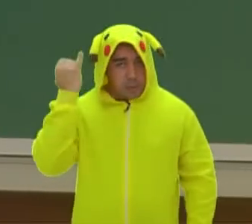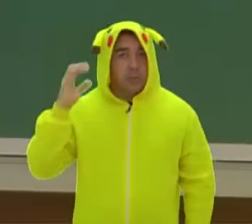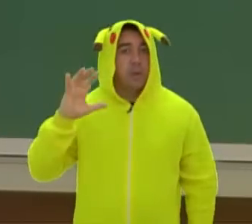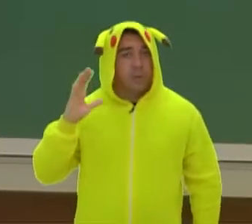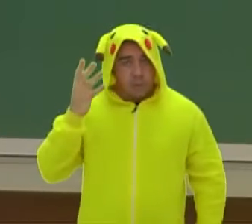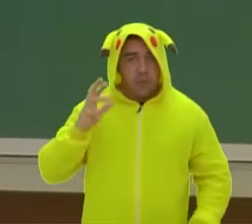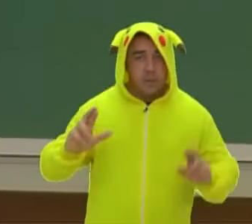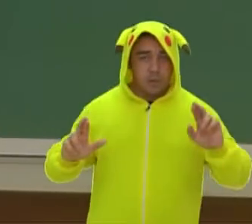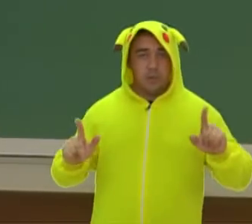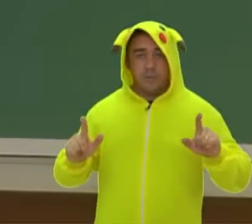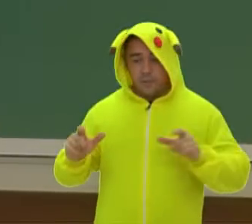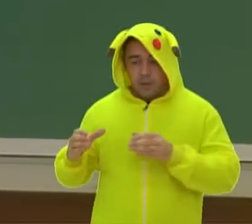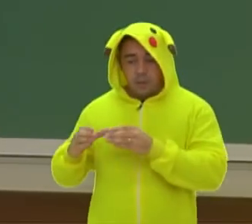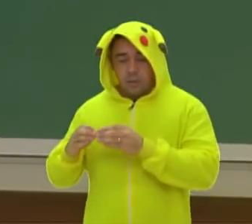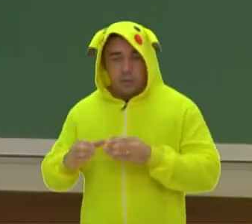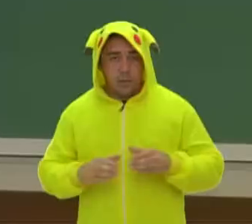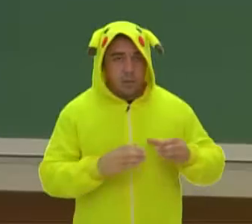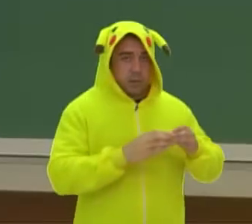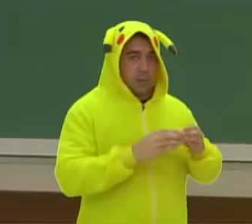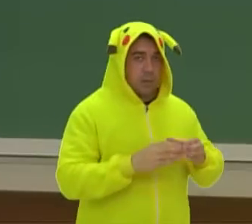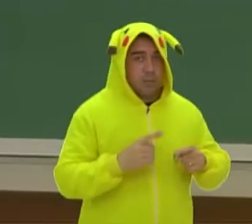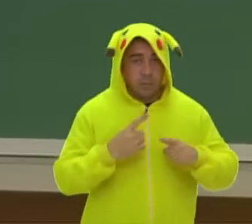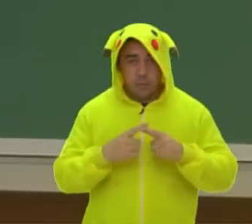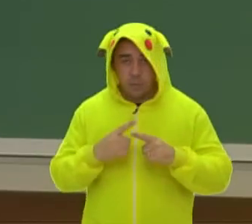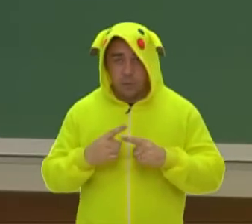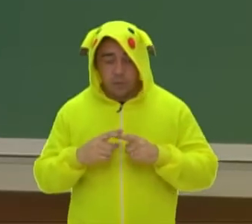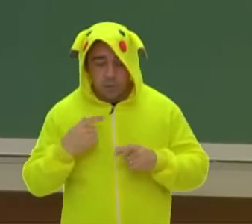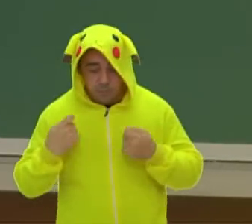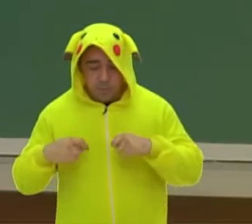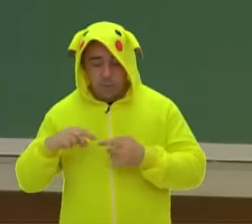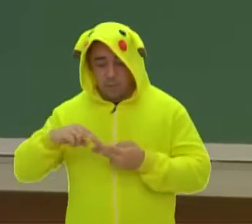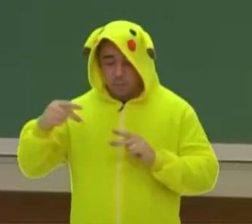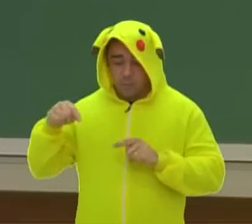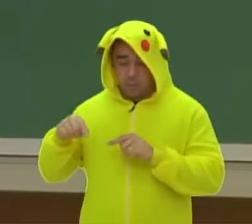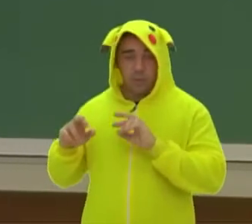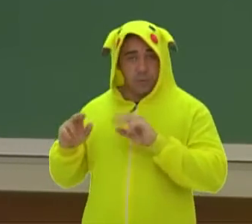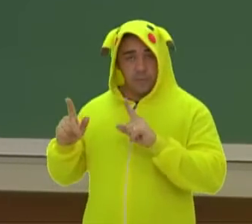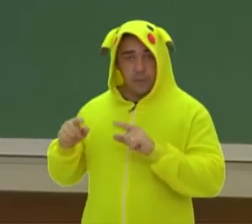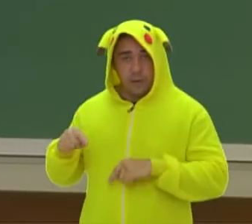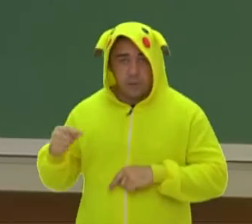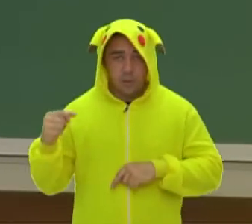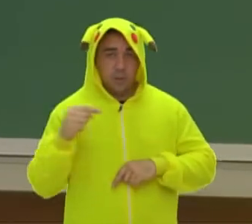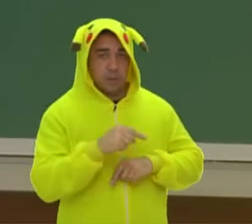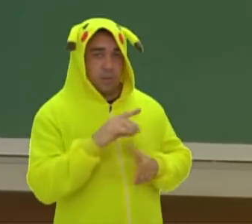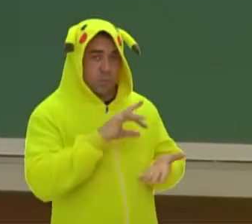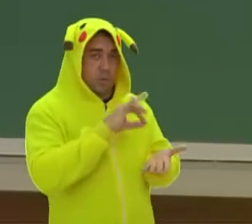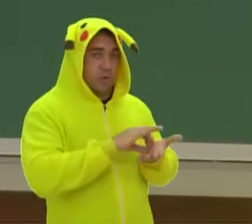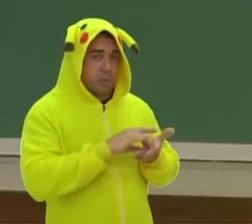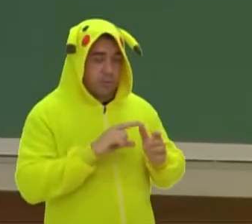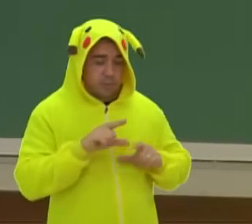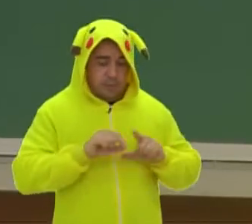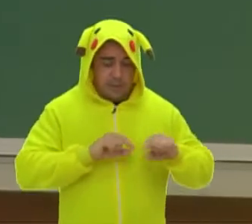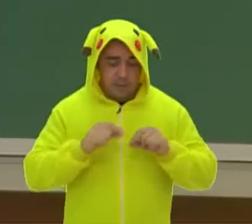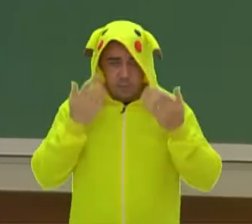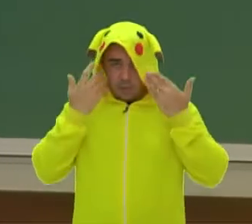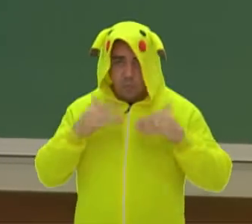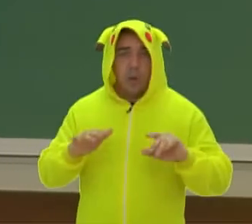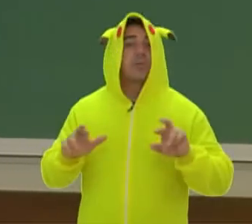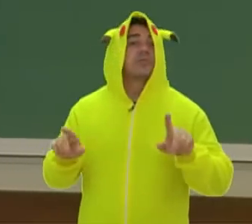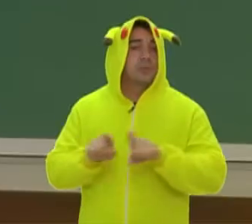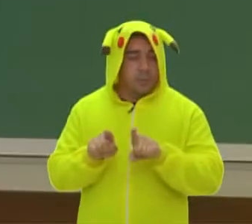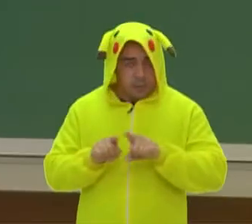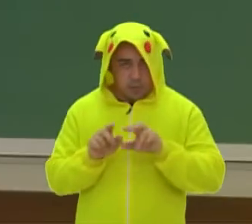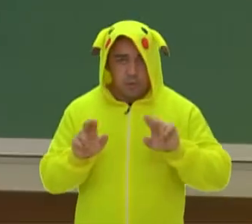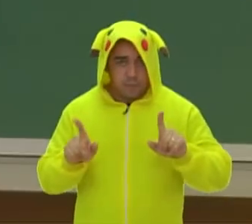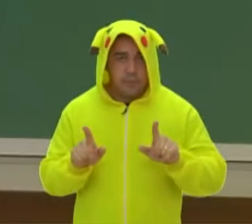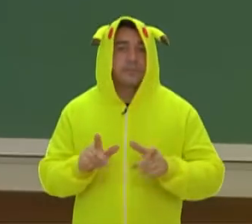uma diferenciação em uma nova espécie, né? Porque tem que haver uma mutação diferente da população original, seleção natural vai atuar de forma diferente também.